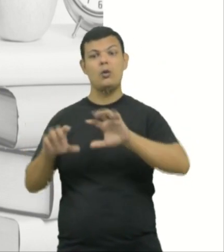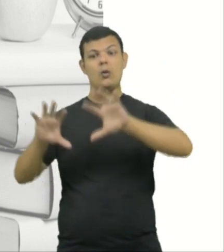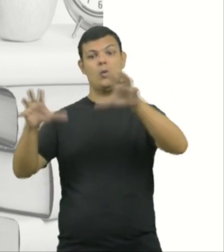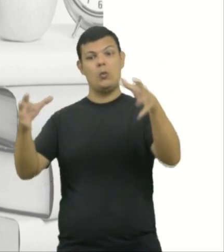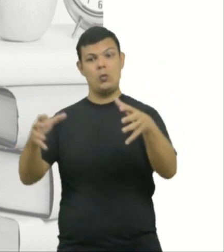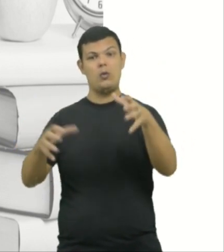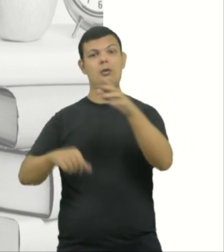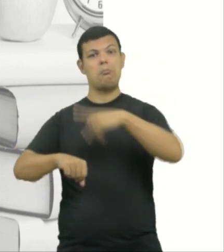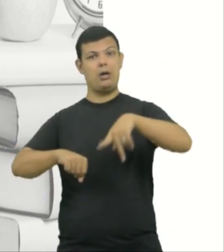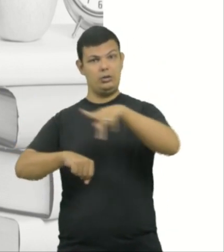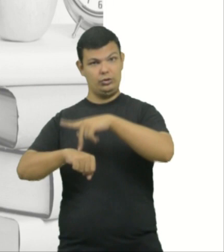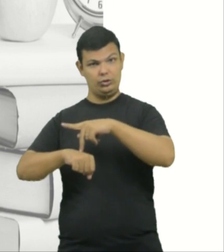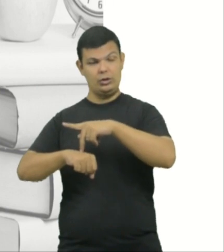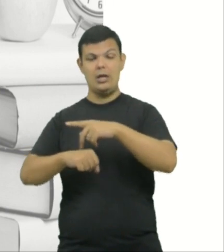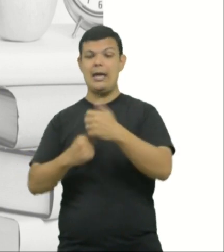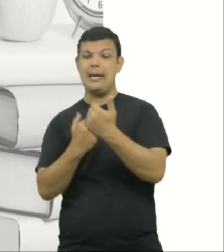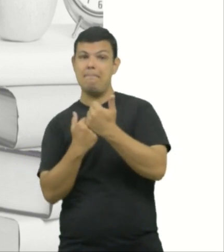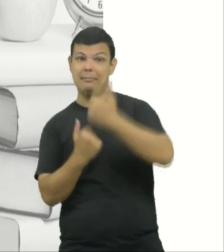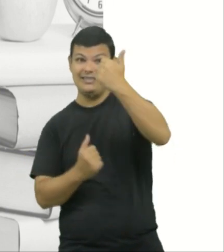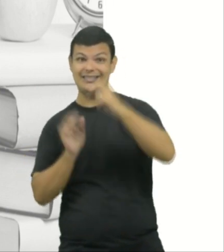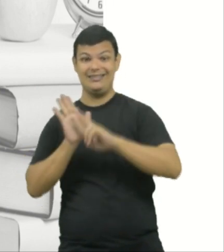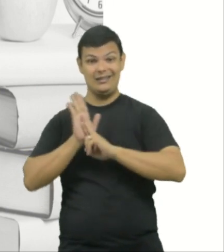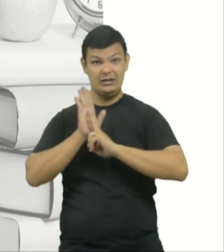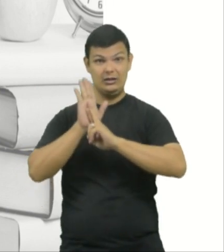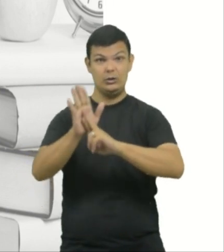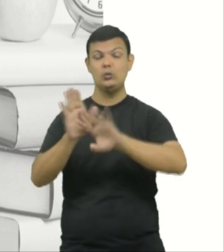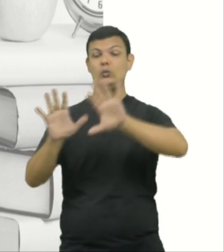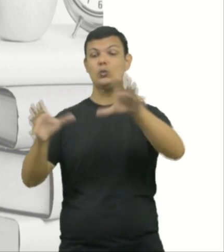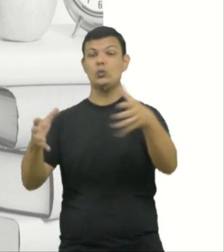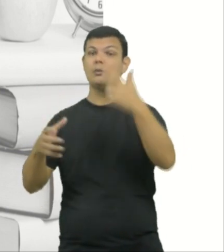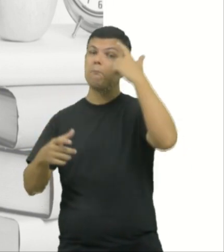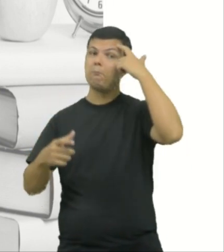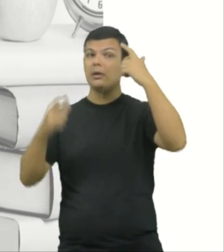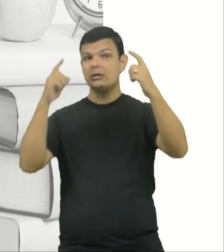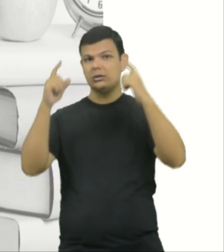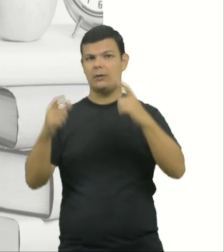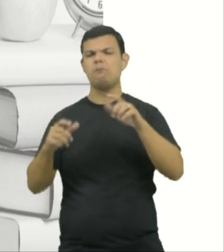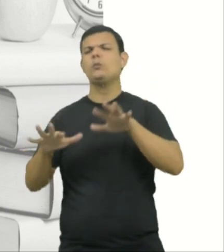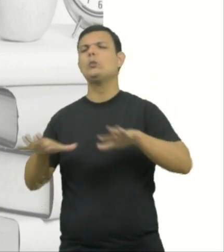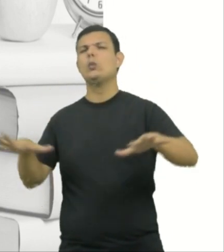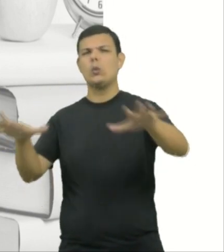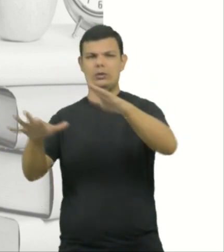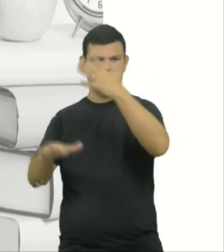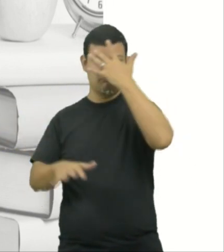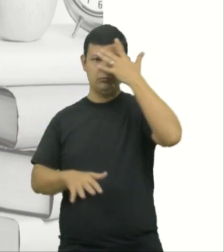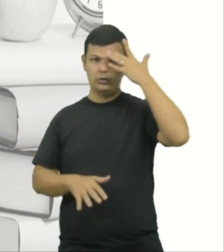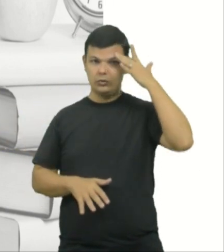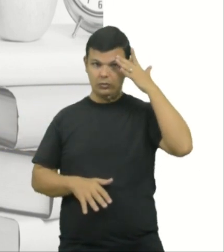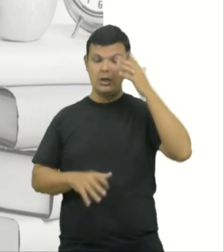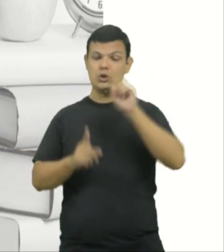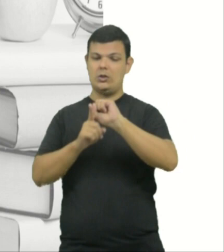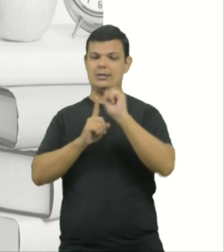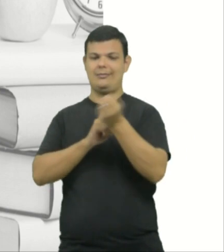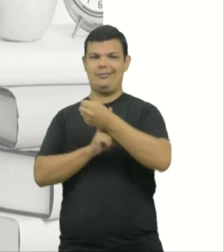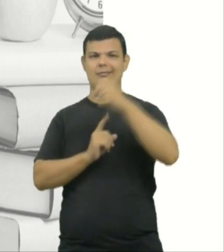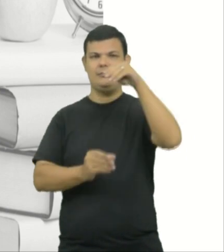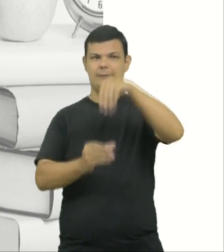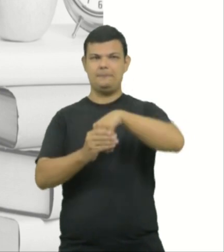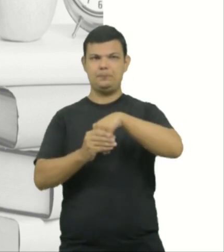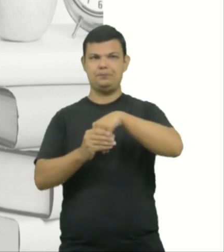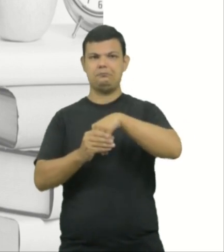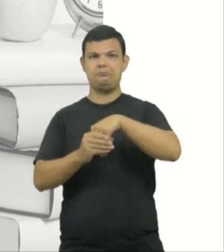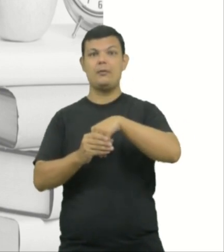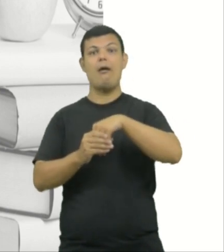nação, representando o interesse coletivo, ou seja, o interesse de todos, né, na sociedade. Isso é